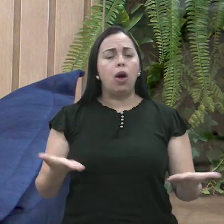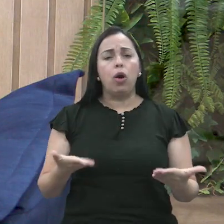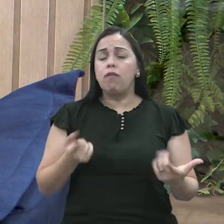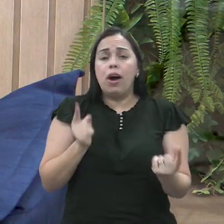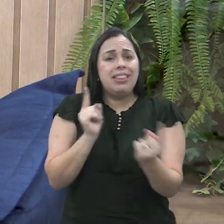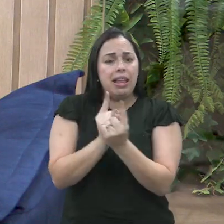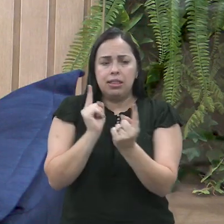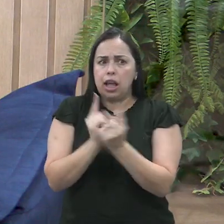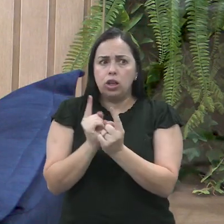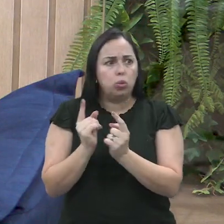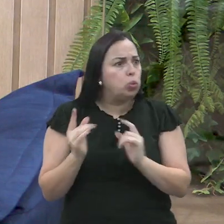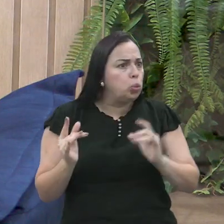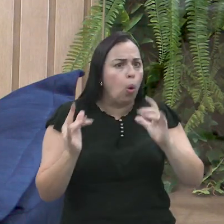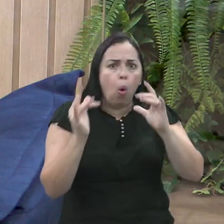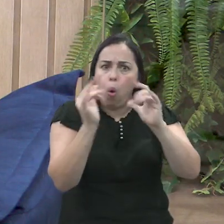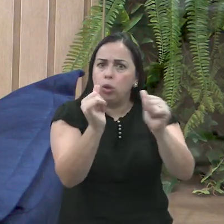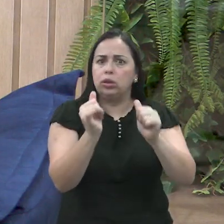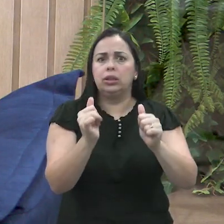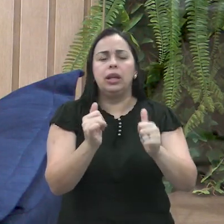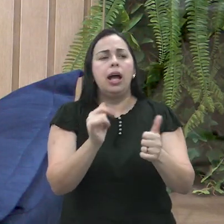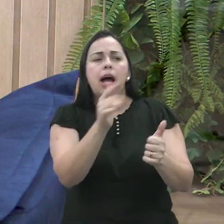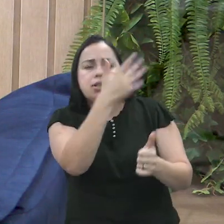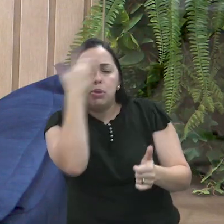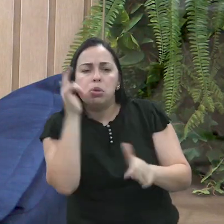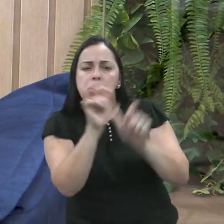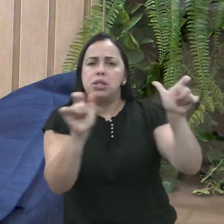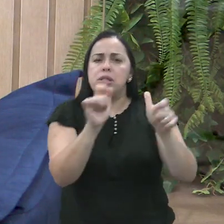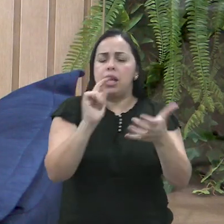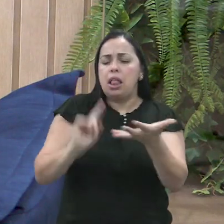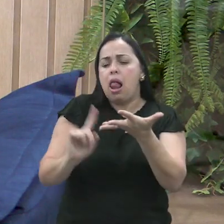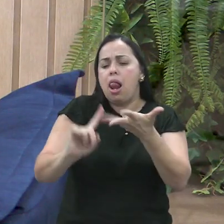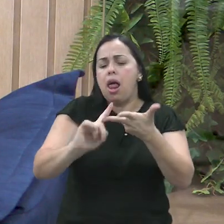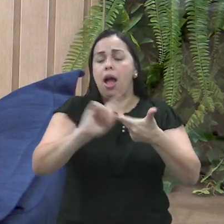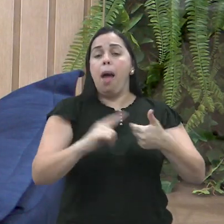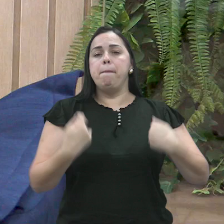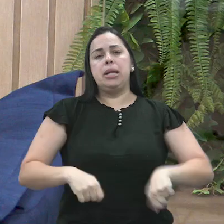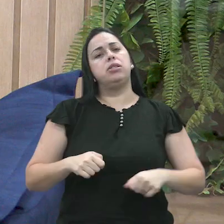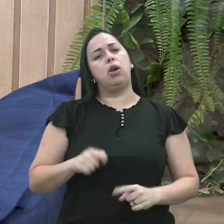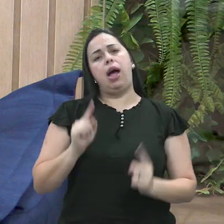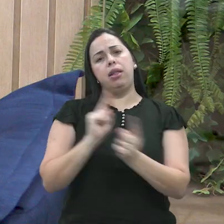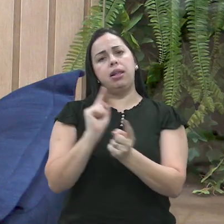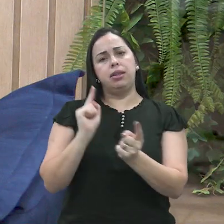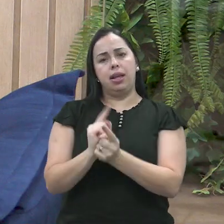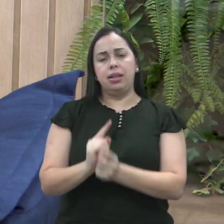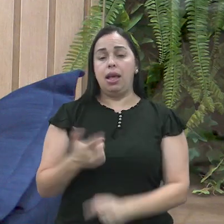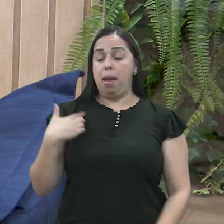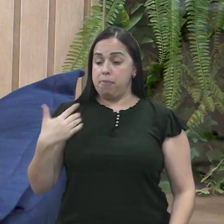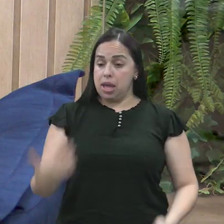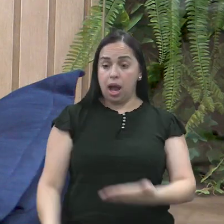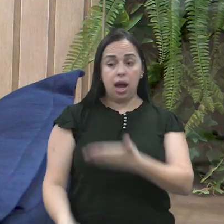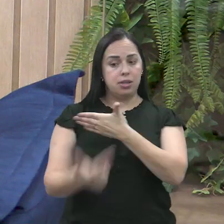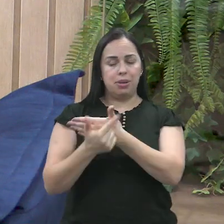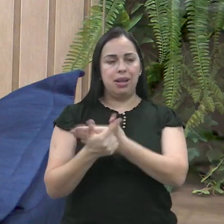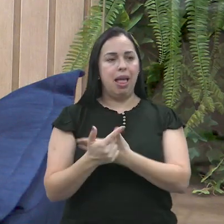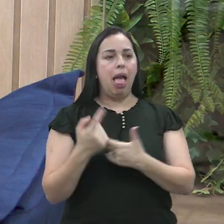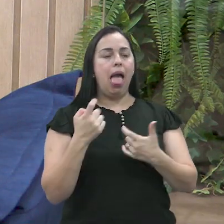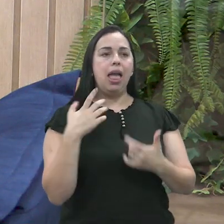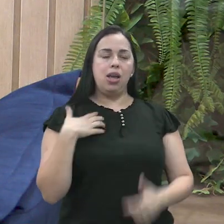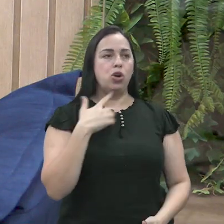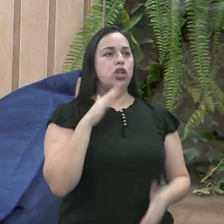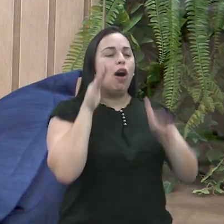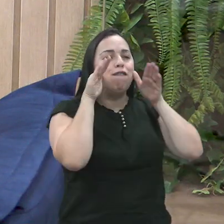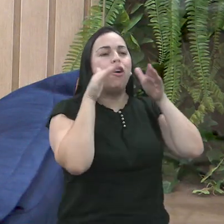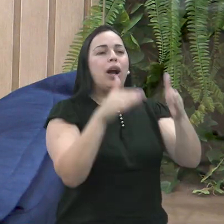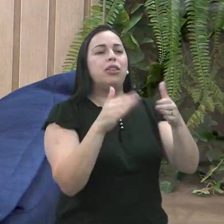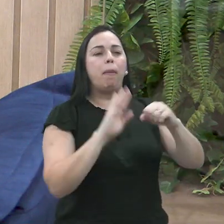de agora, a gente vai atender morador de tudo que é lugar. Aqueles que trazem as suas necessidades, eu tenho que atender. Essa é a função do vereador.